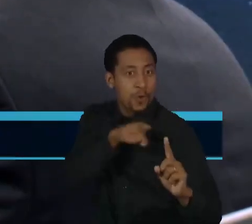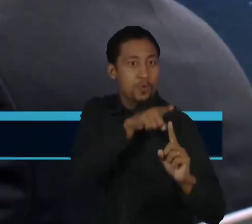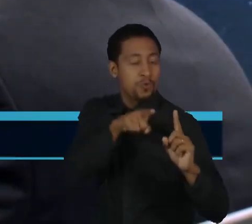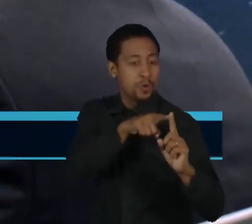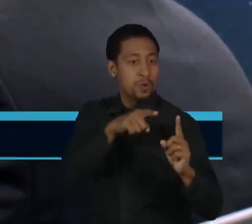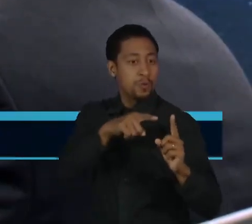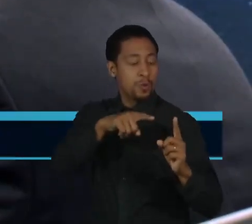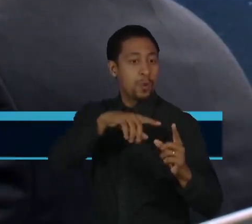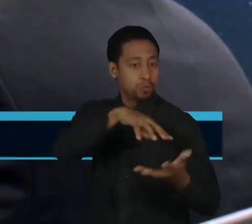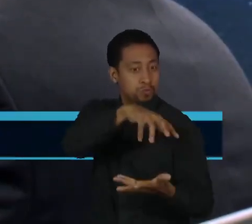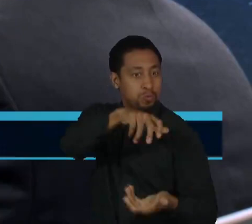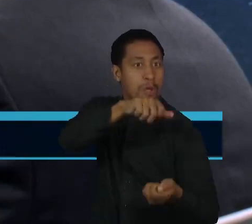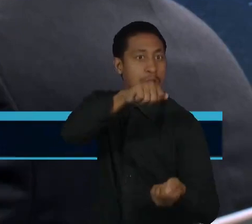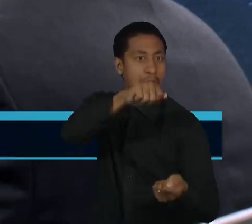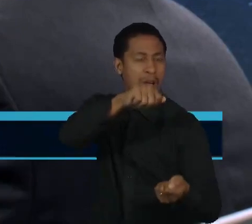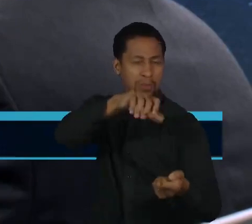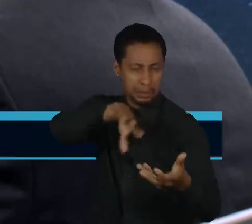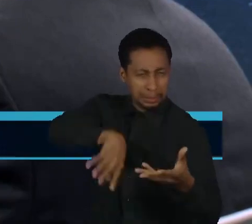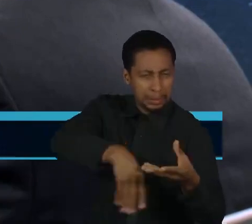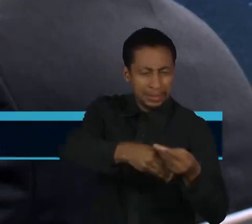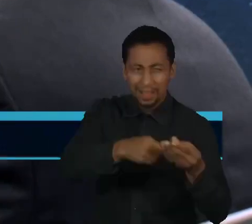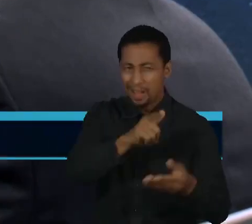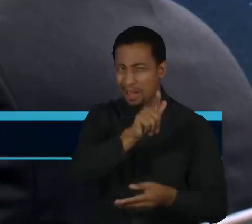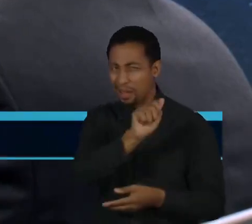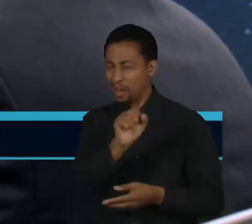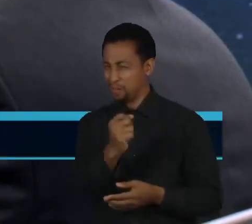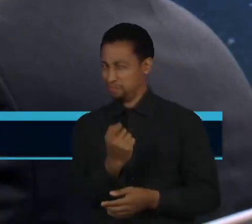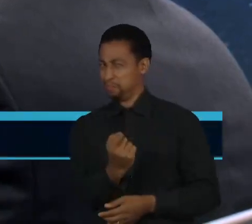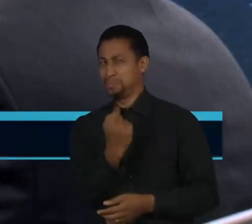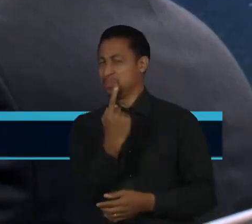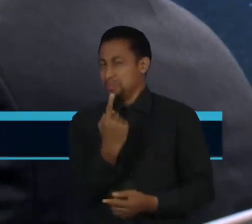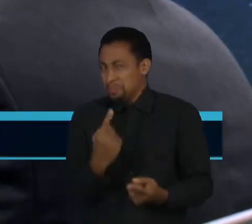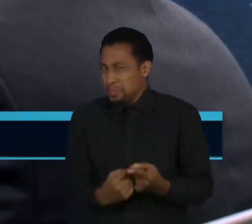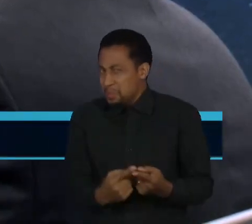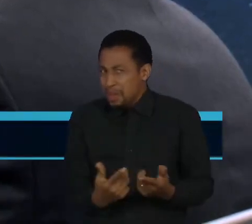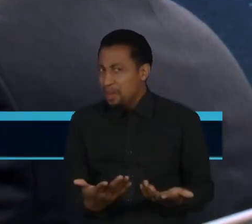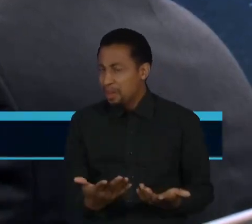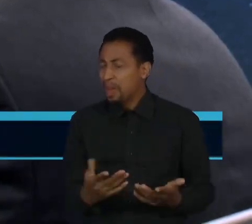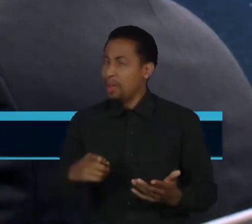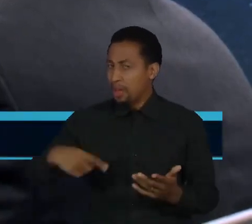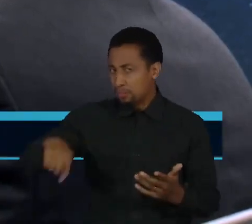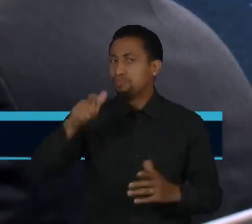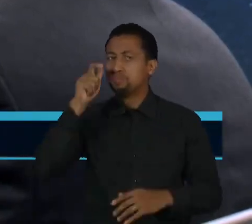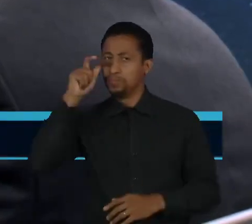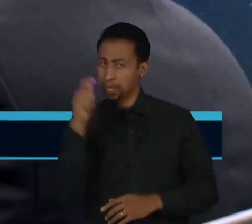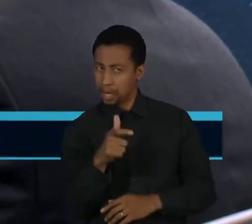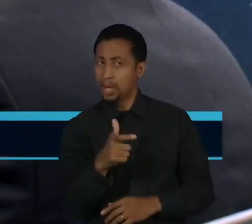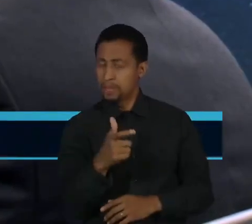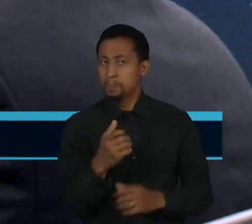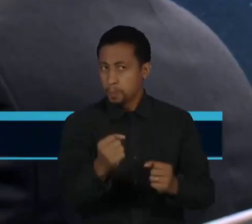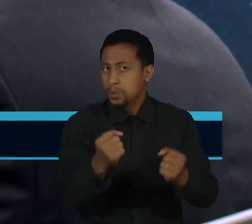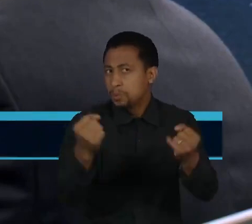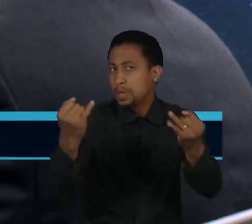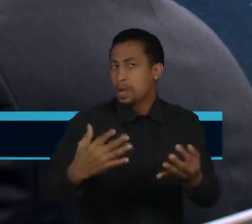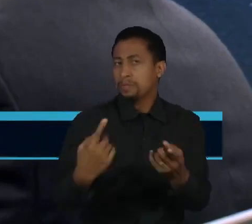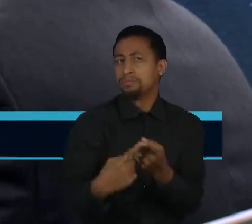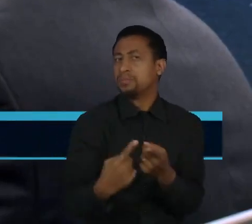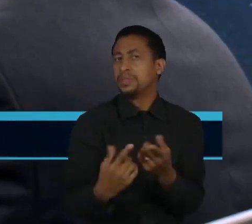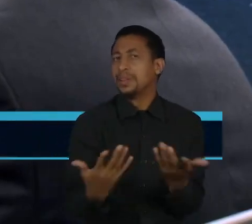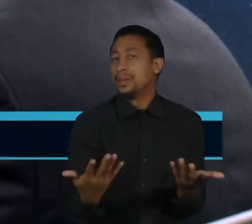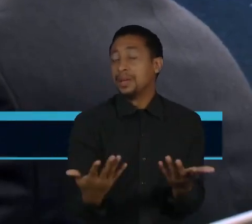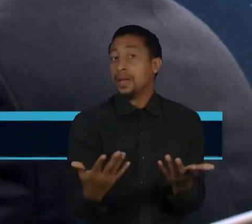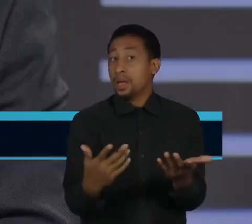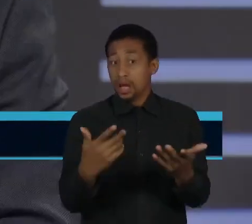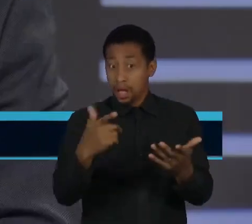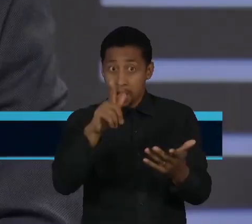gás se for vantajosa a produção desse tipo de produto. Num projeto de energia renovável, pode explicar para ele porque não deveria